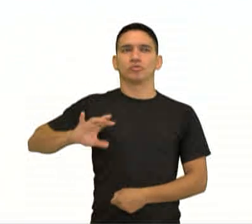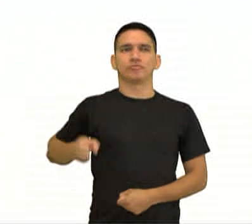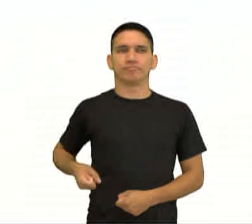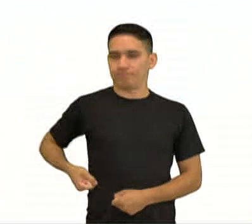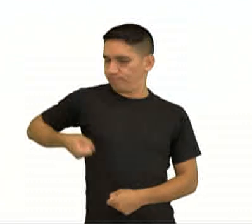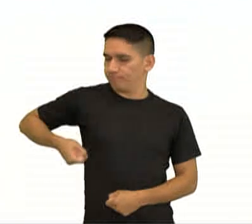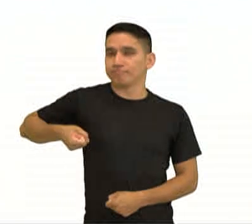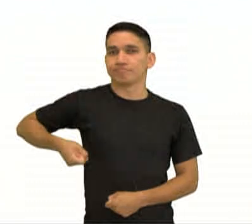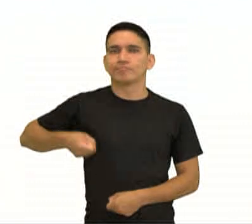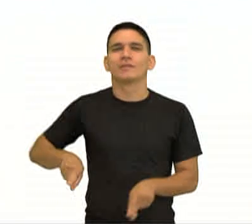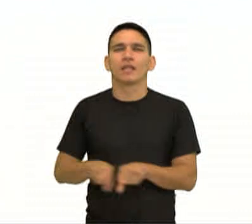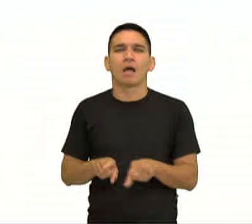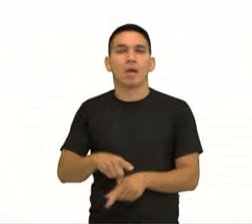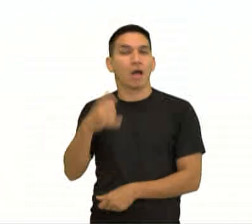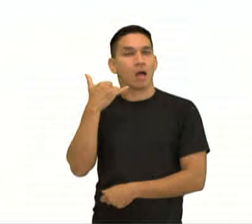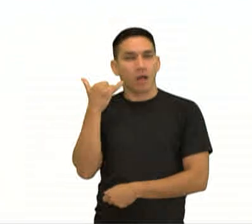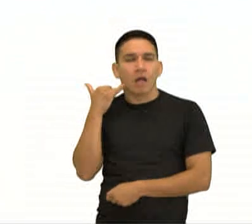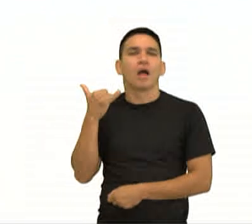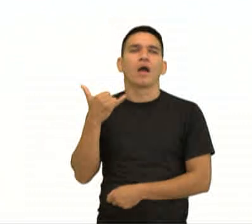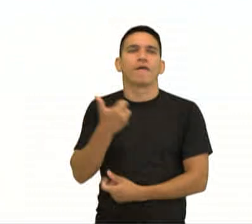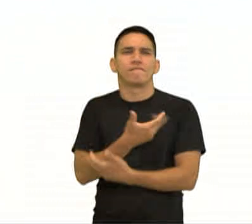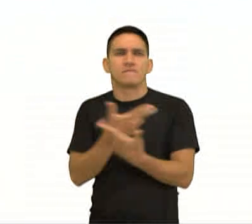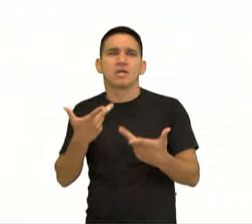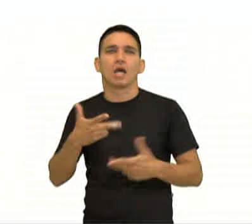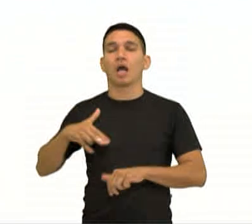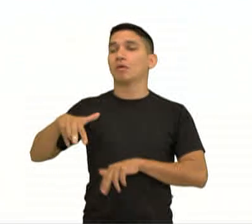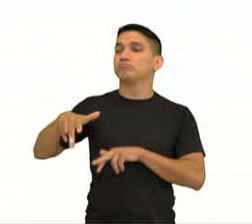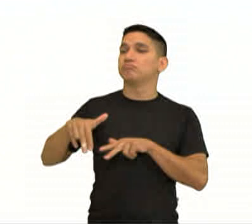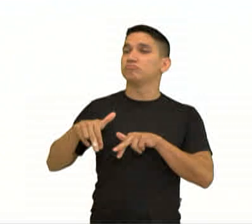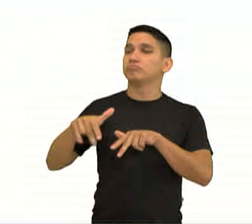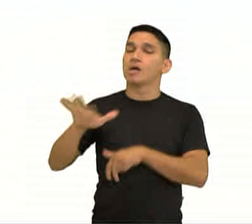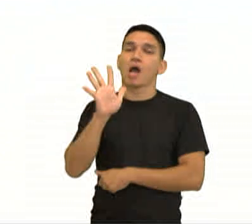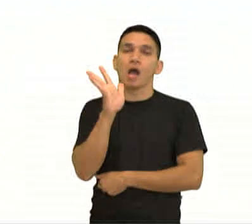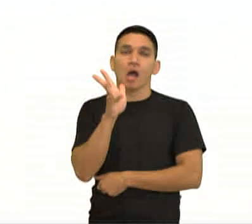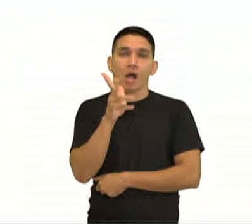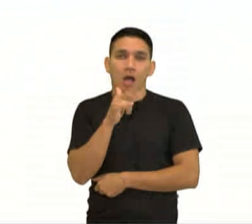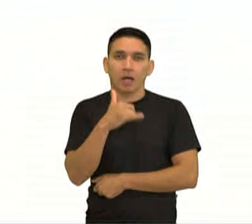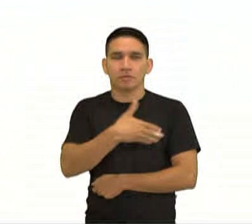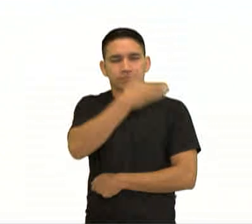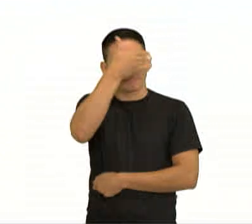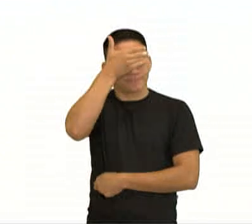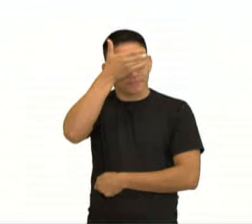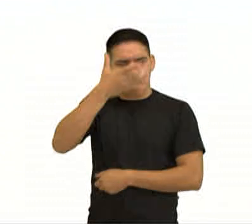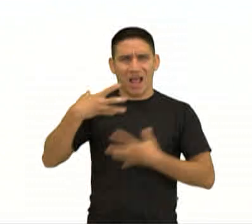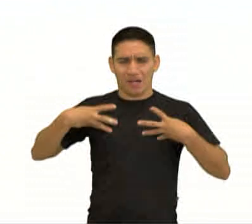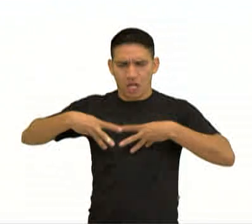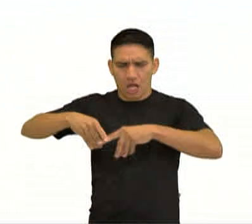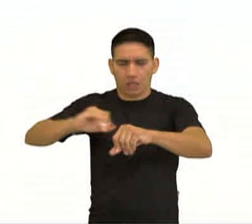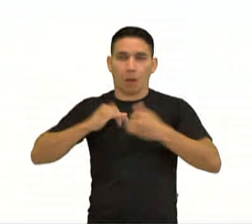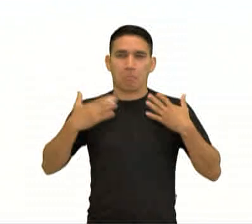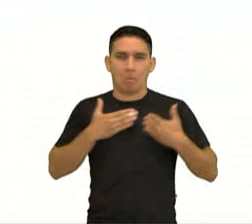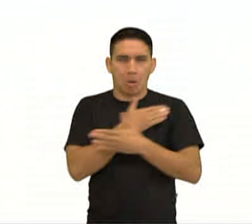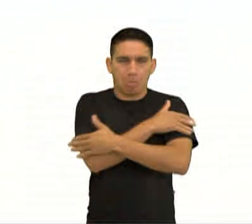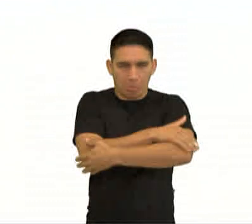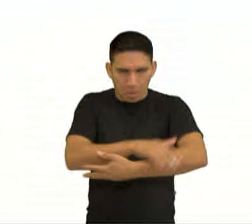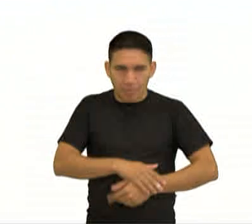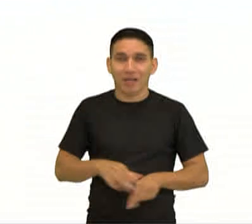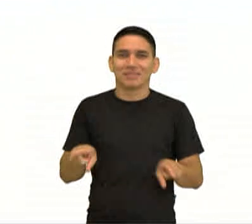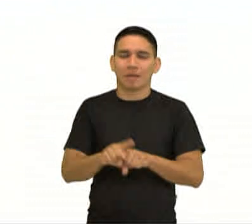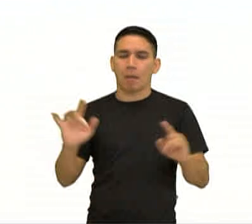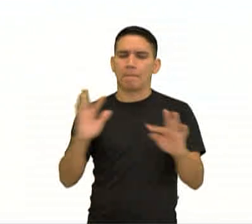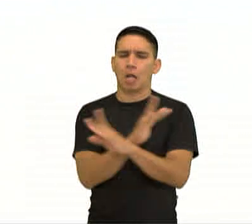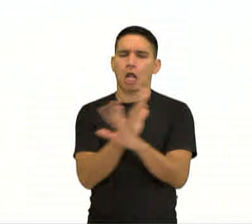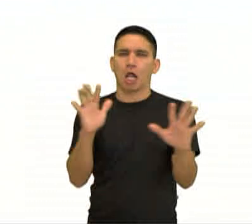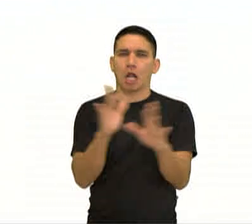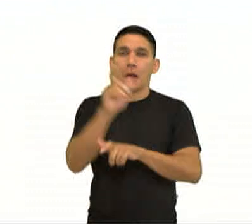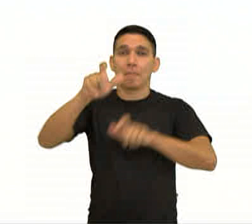bolsas, celulares e documentos, caminham lentamente cobertos de argila e de olhos vendados, misturam-se aos pedestres e desestabilizam o